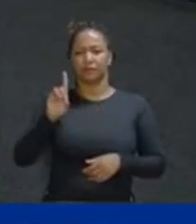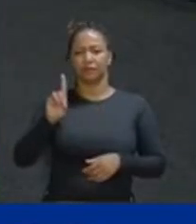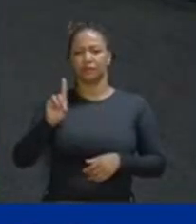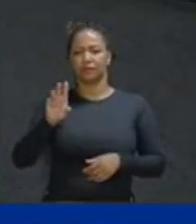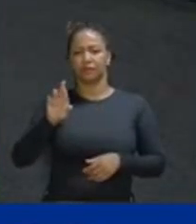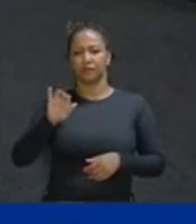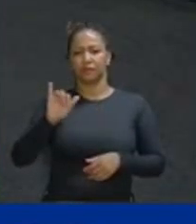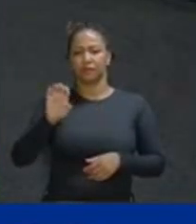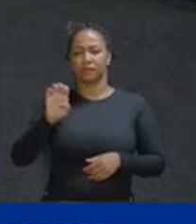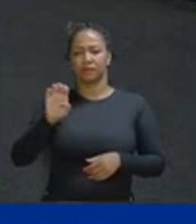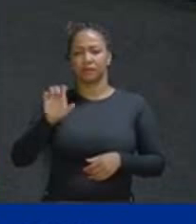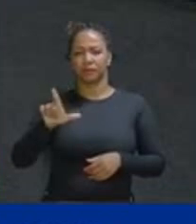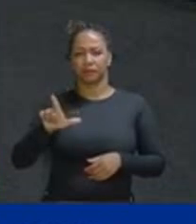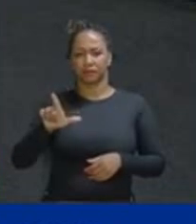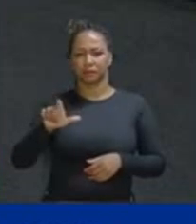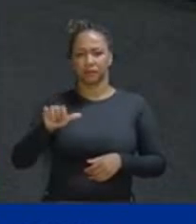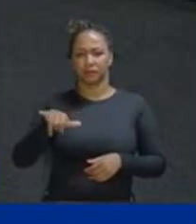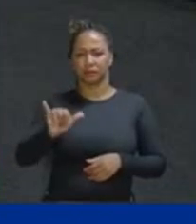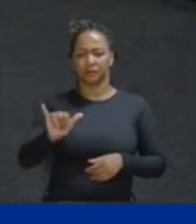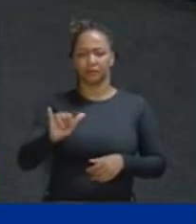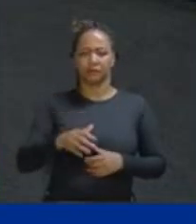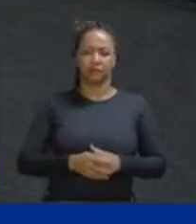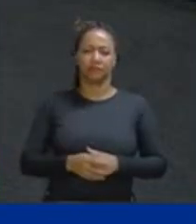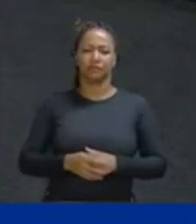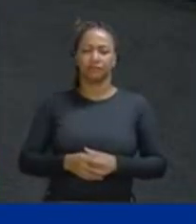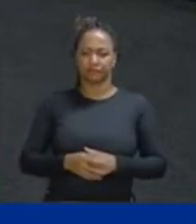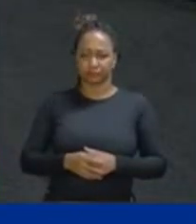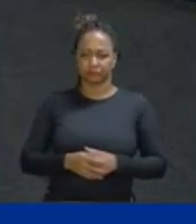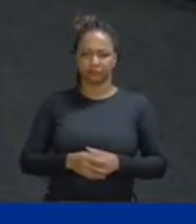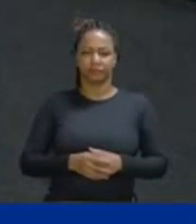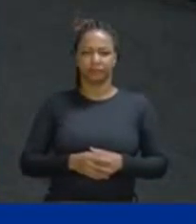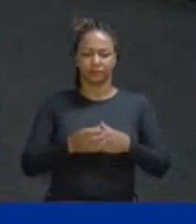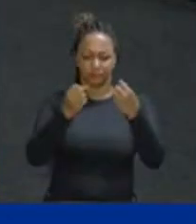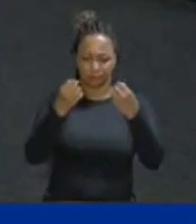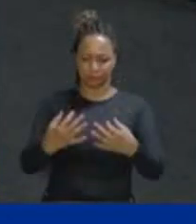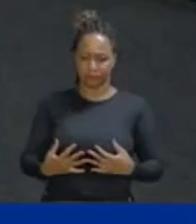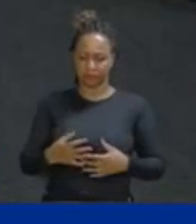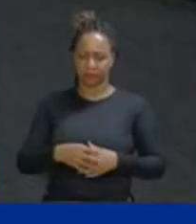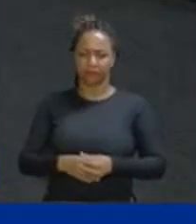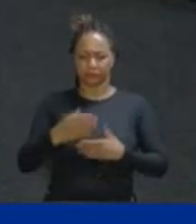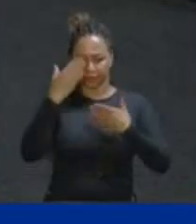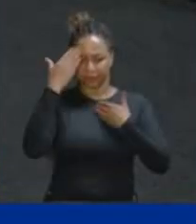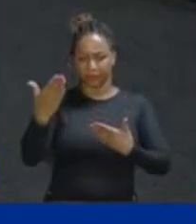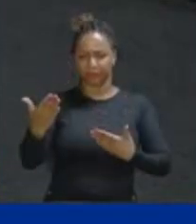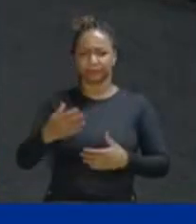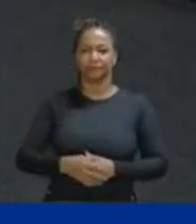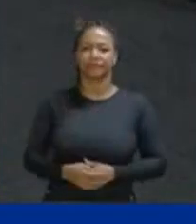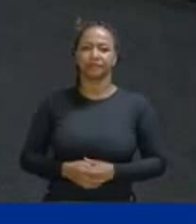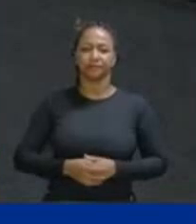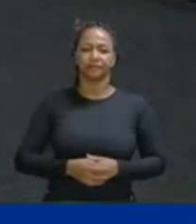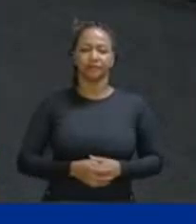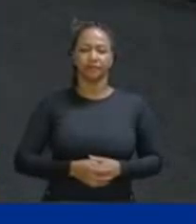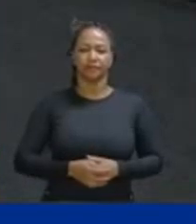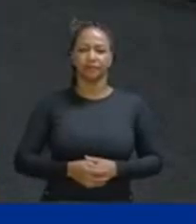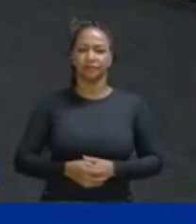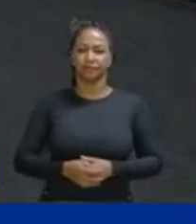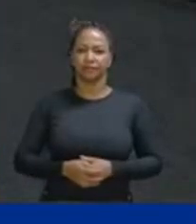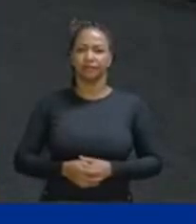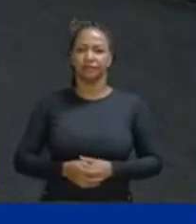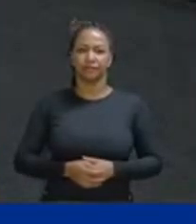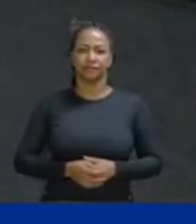um subestabelecimento agora há pouco no processo. Pois não, está registrado aqui. Certo, obrigada.